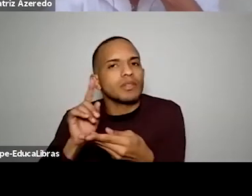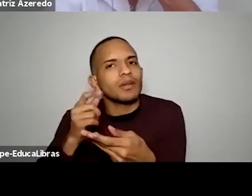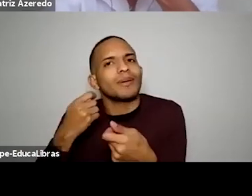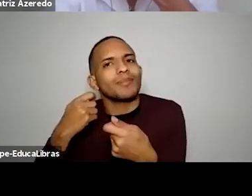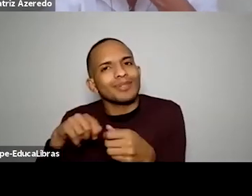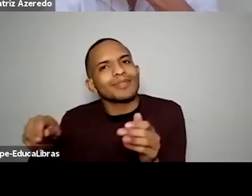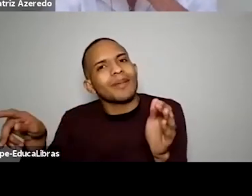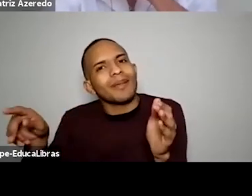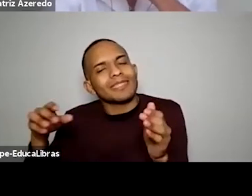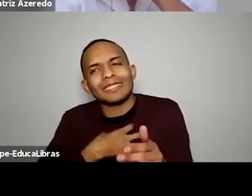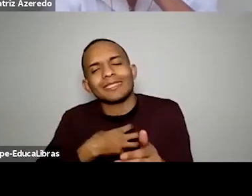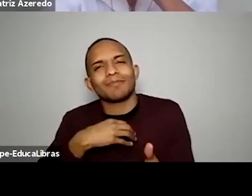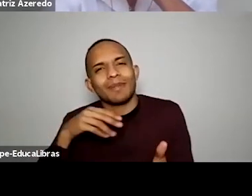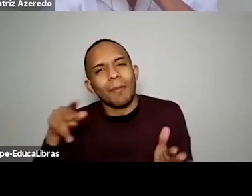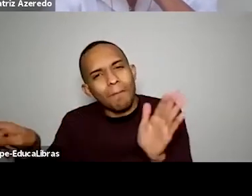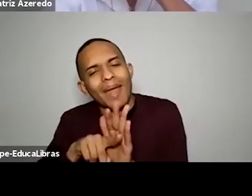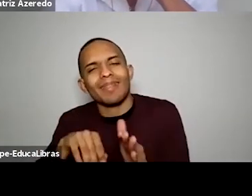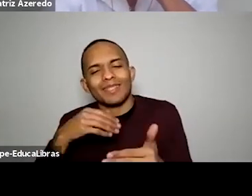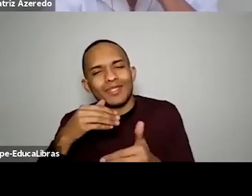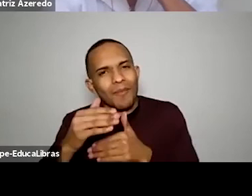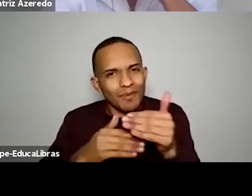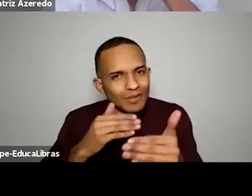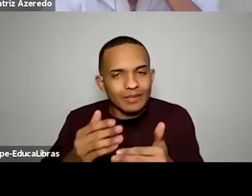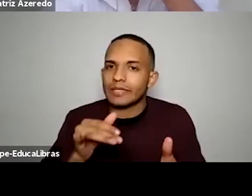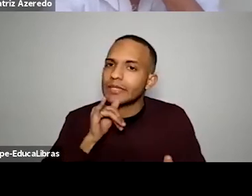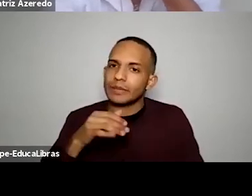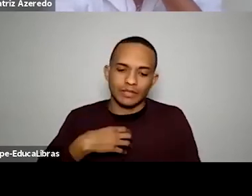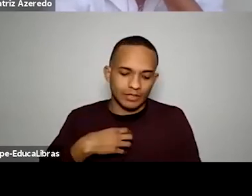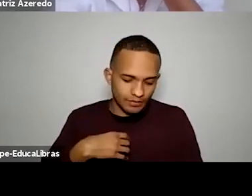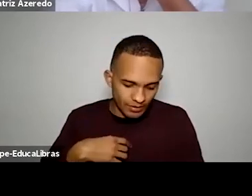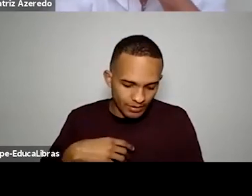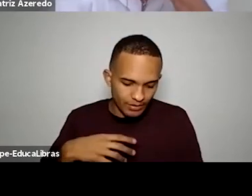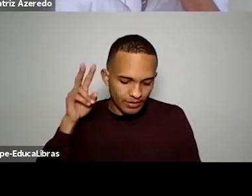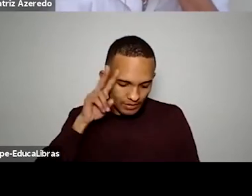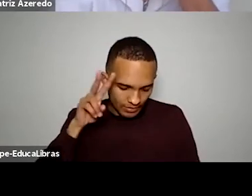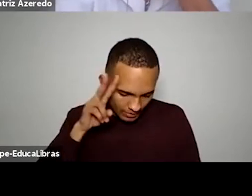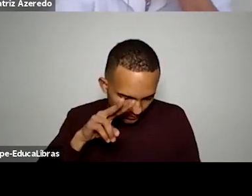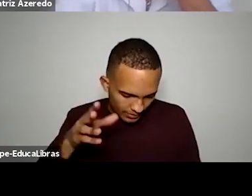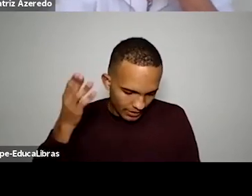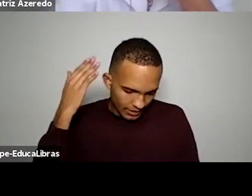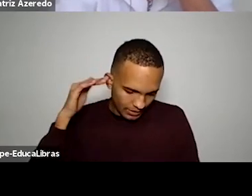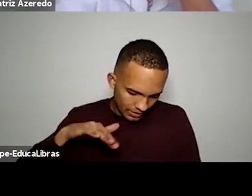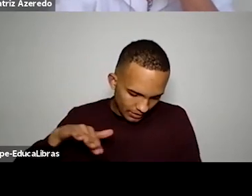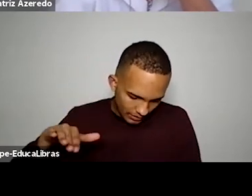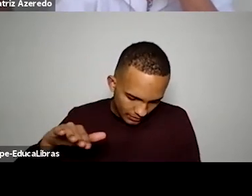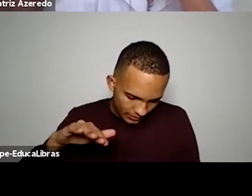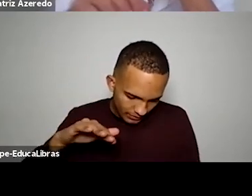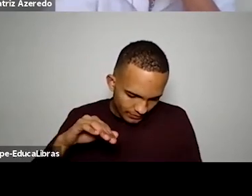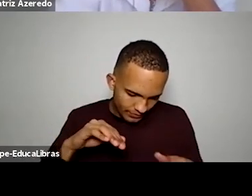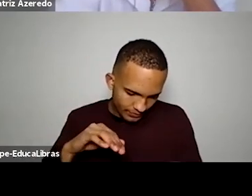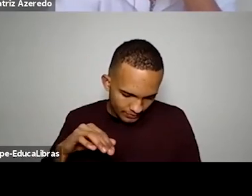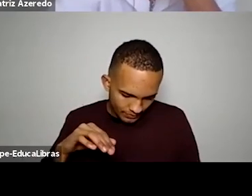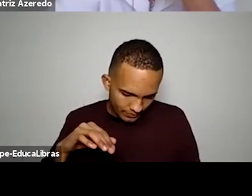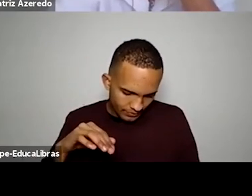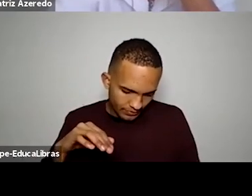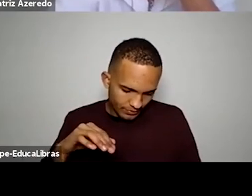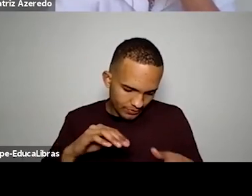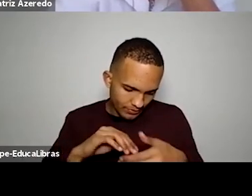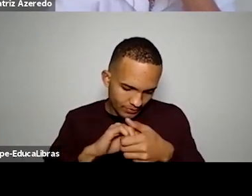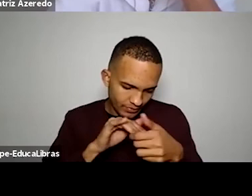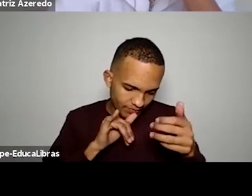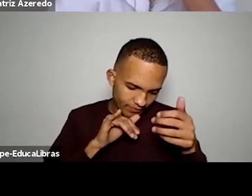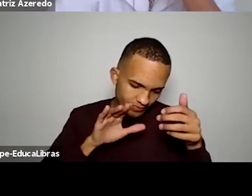de transformação. Esse sentimento meu, ele me faz muito lembrar um trecho, que se eu tiver um tempinho, de um poema de Carlos Assunção,